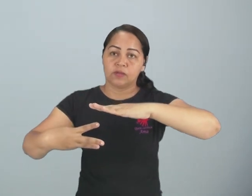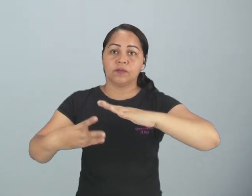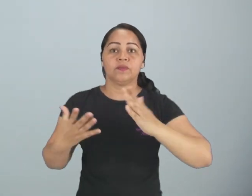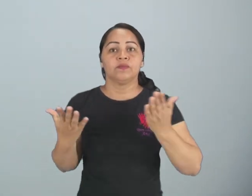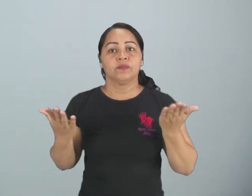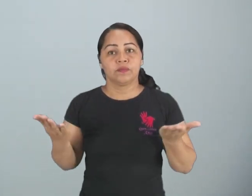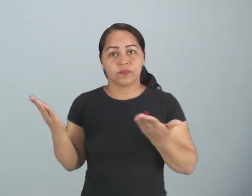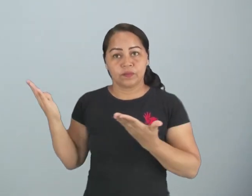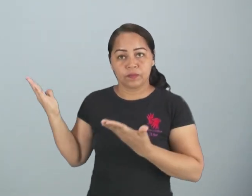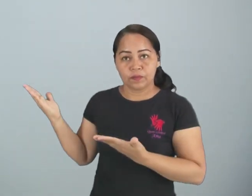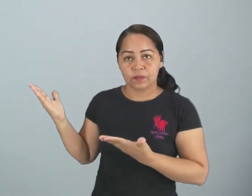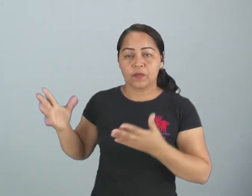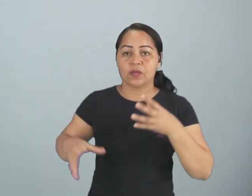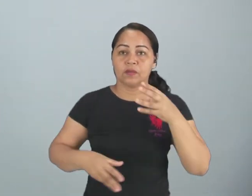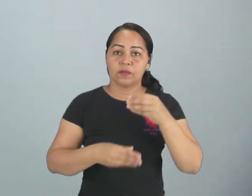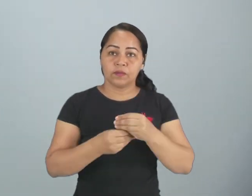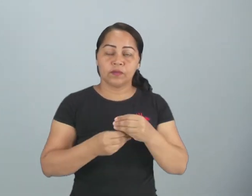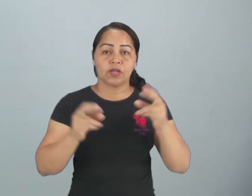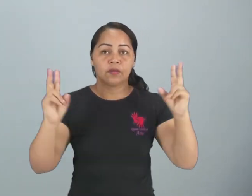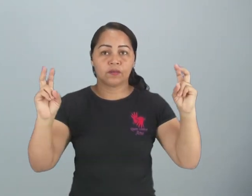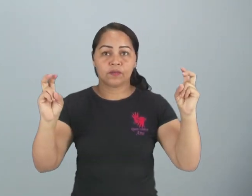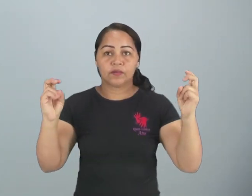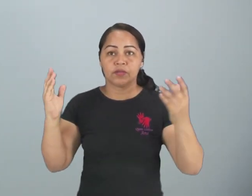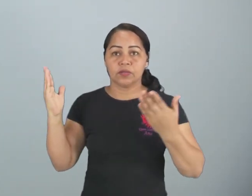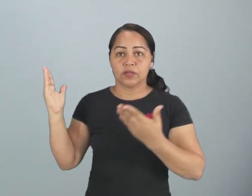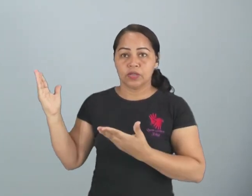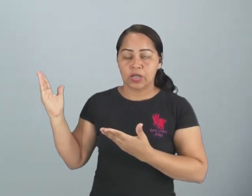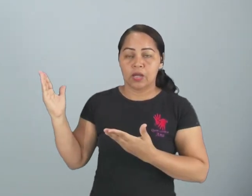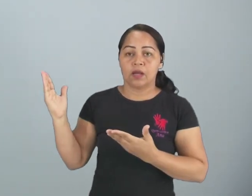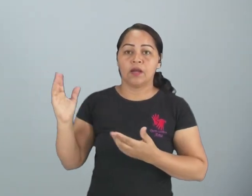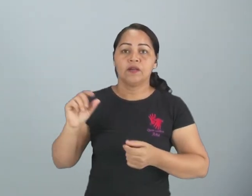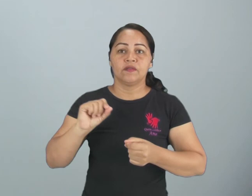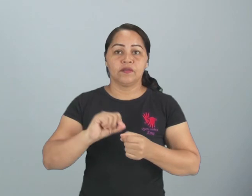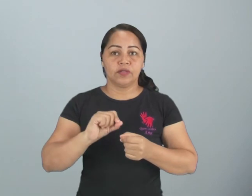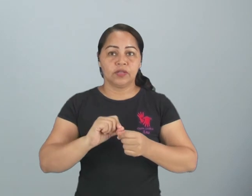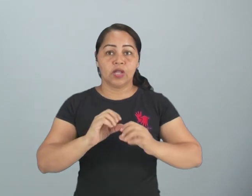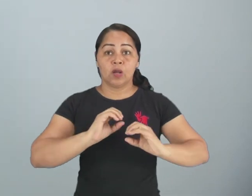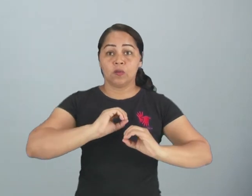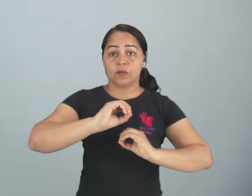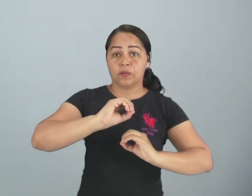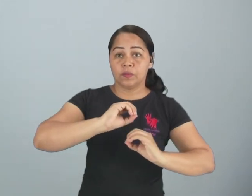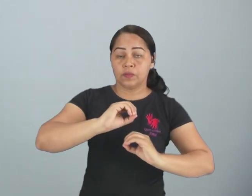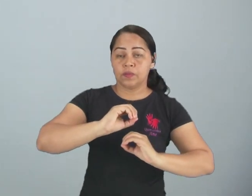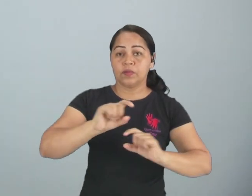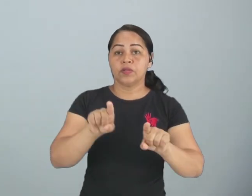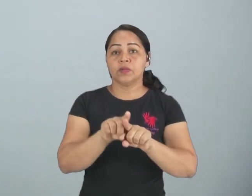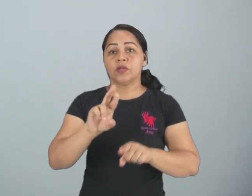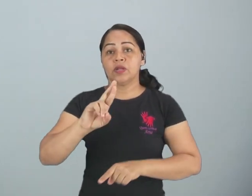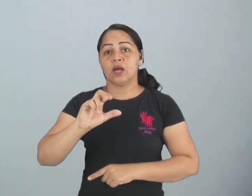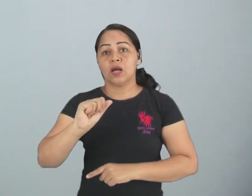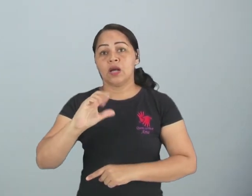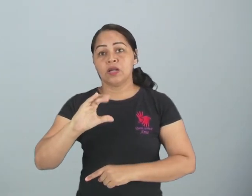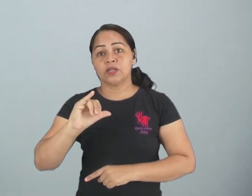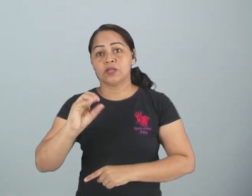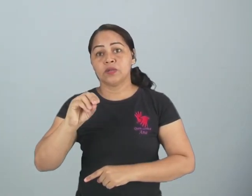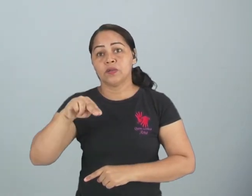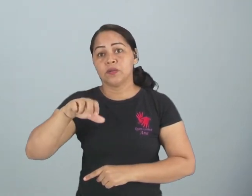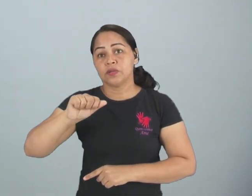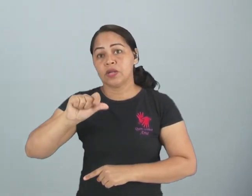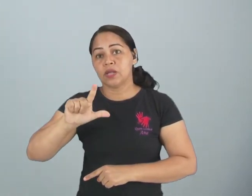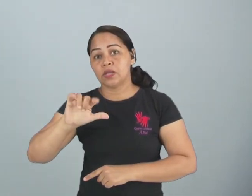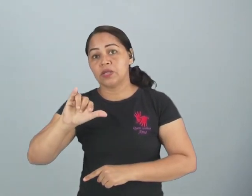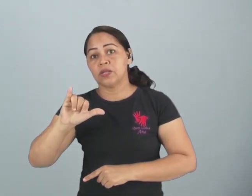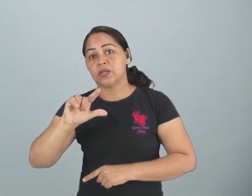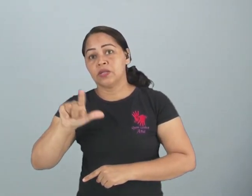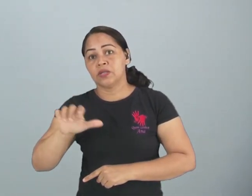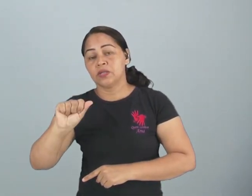Então, essa foi a nossa aula sobre resolução de exercícios envolvendo expoente fracionário e racionalização de denominadores. Depois você